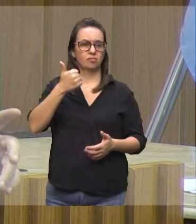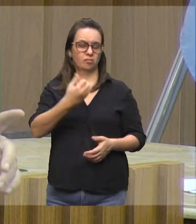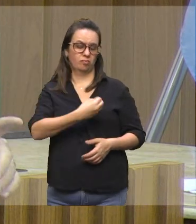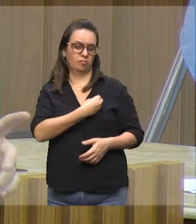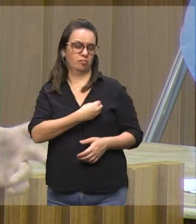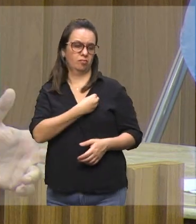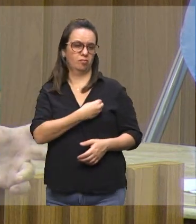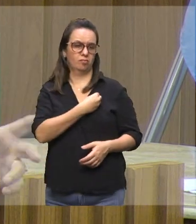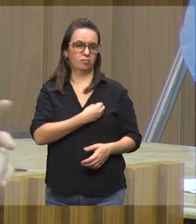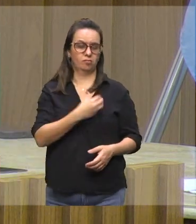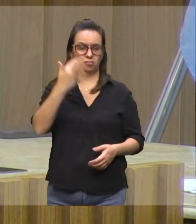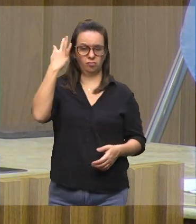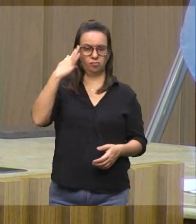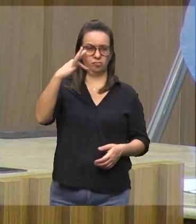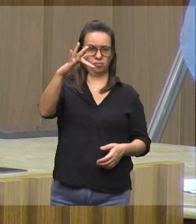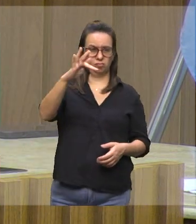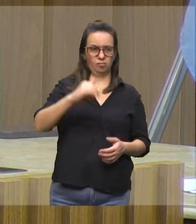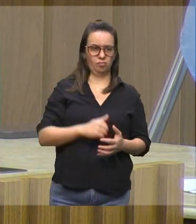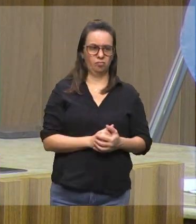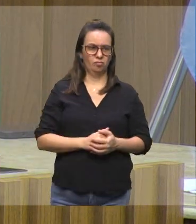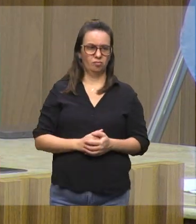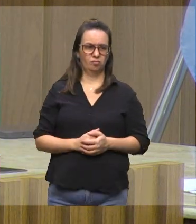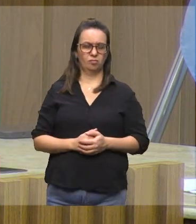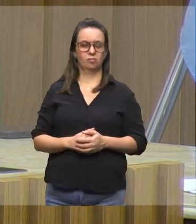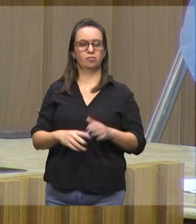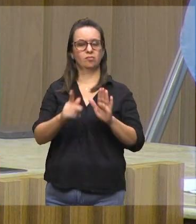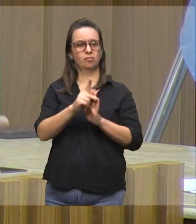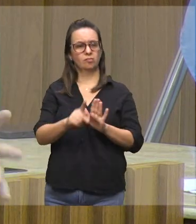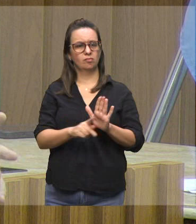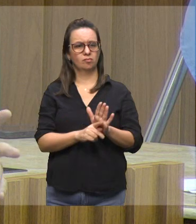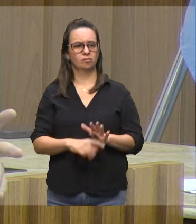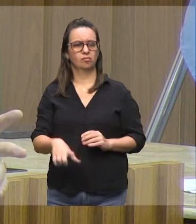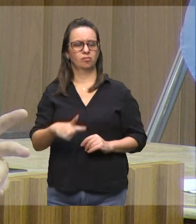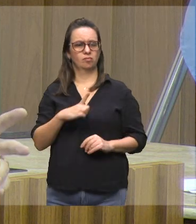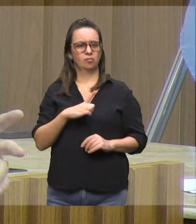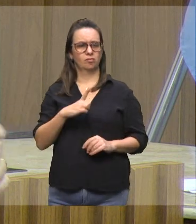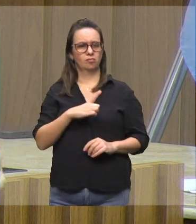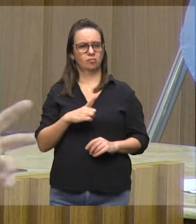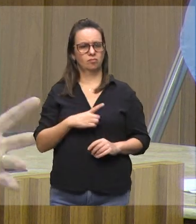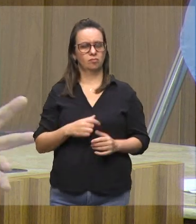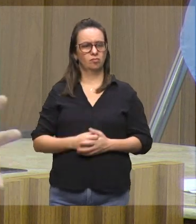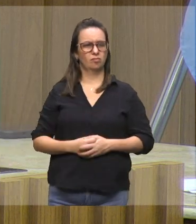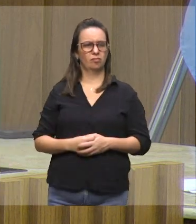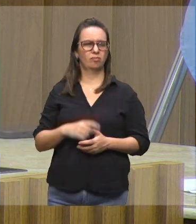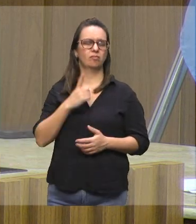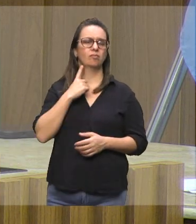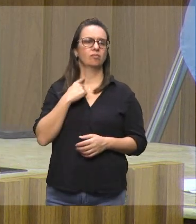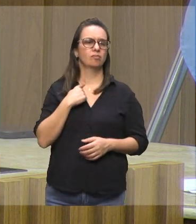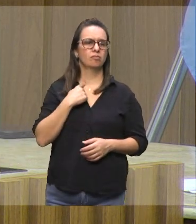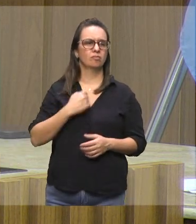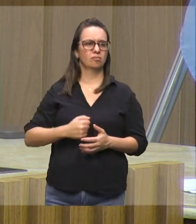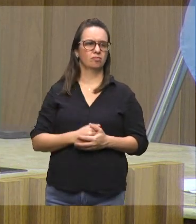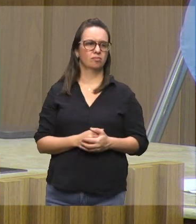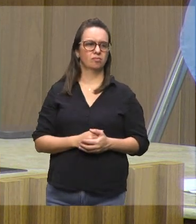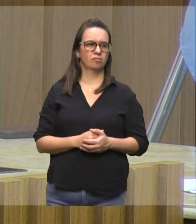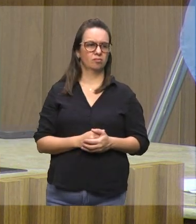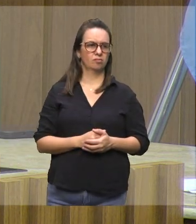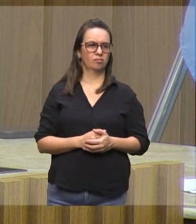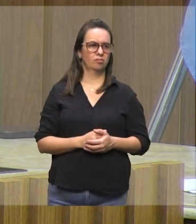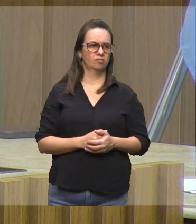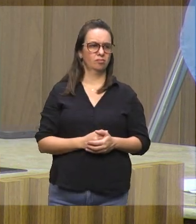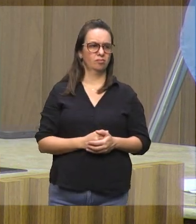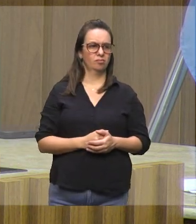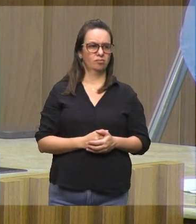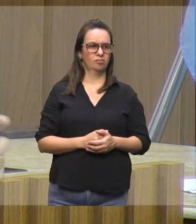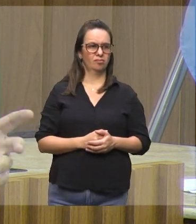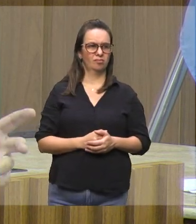finalizando e de forma mais objetiva, o que esse projeto visa, né, diante de todas essas situações? O que esse projeto visa de forma